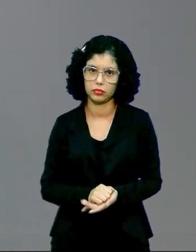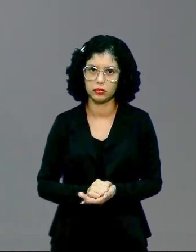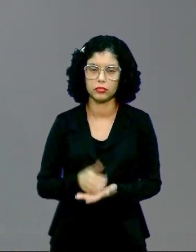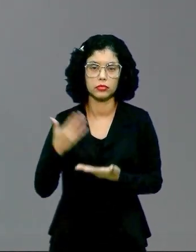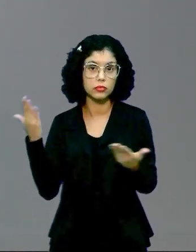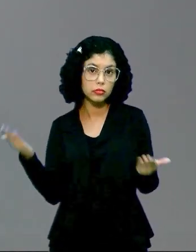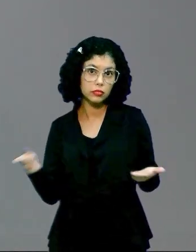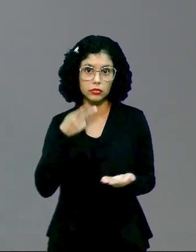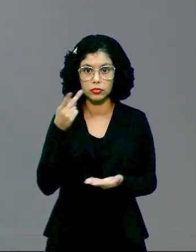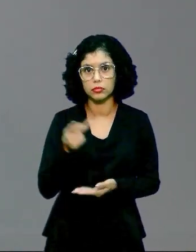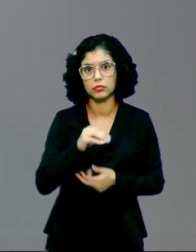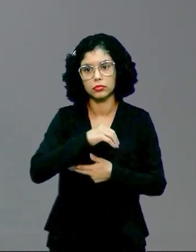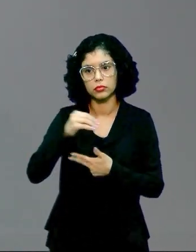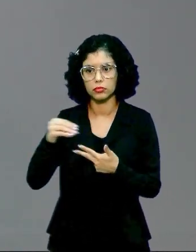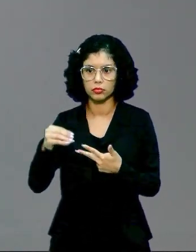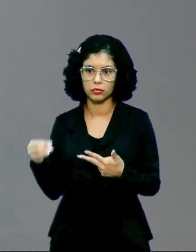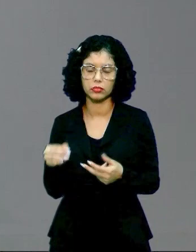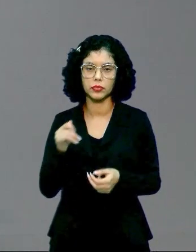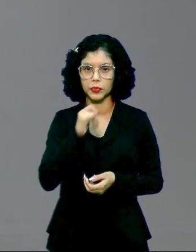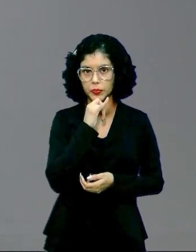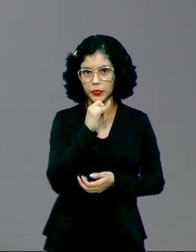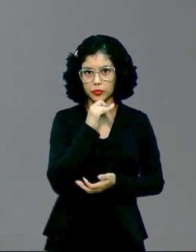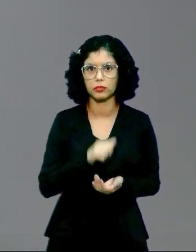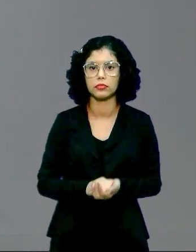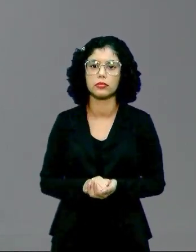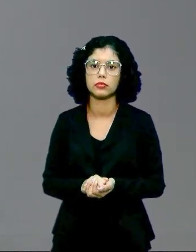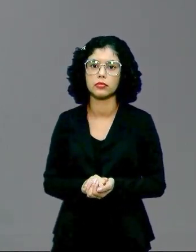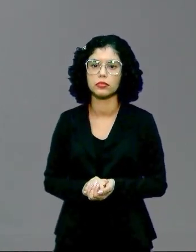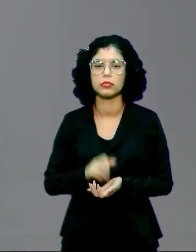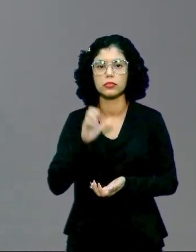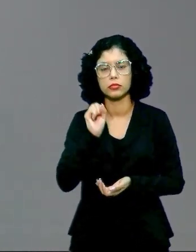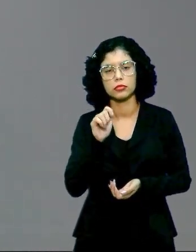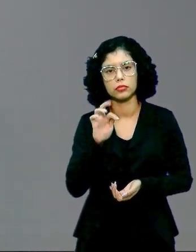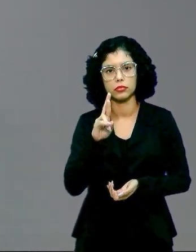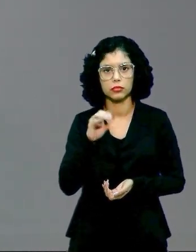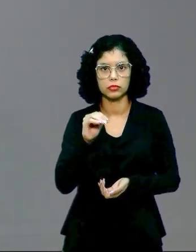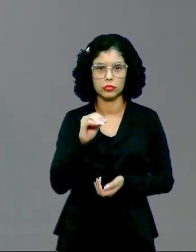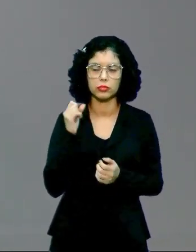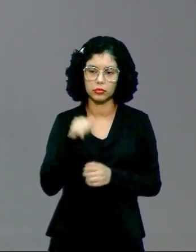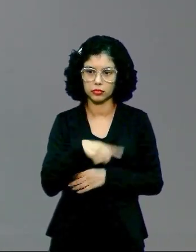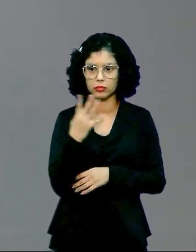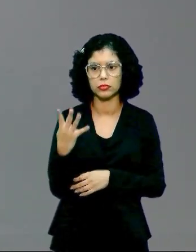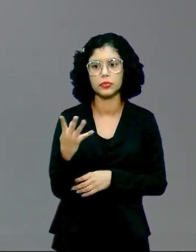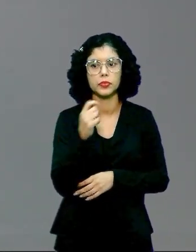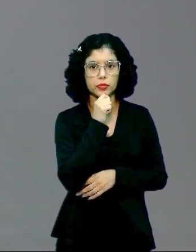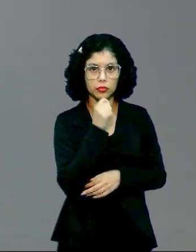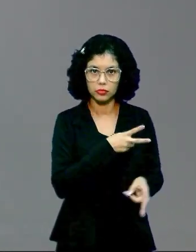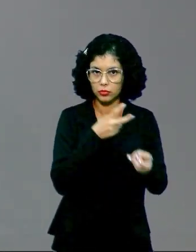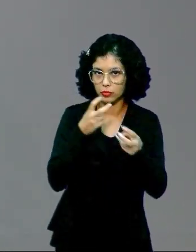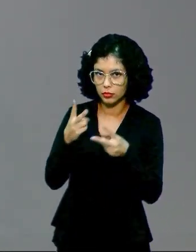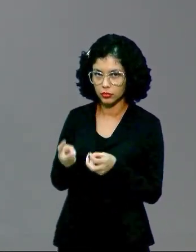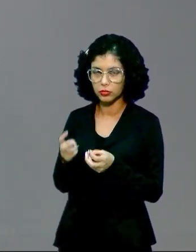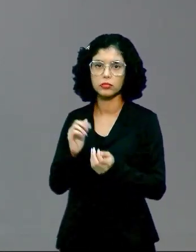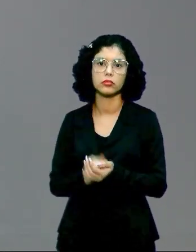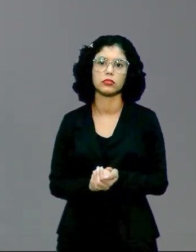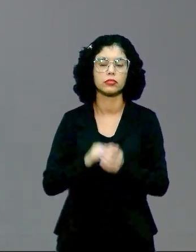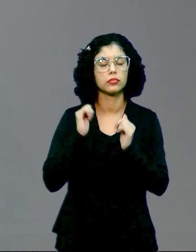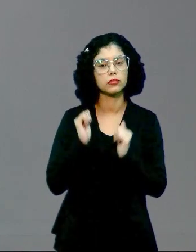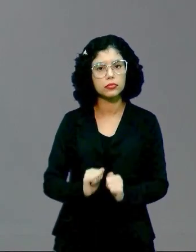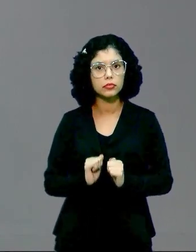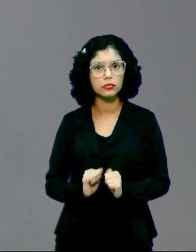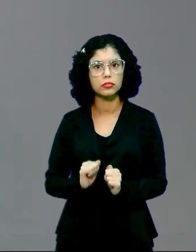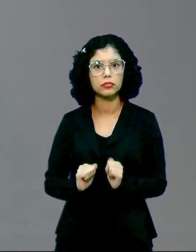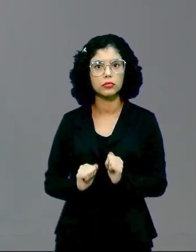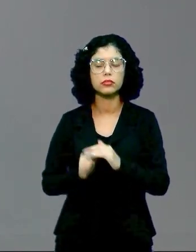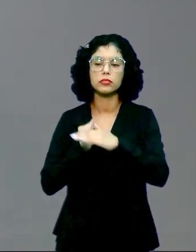a que diz respeito ao Enem, como, por exemplo, o salto quântico. Então, foi Bohr que percebeu que os elétrons eles podem